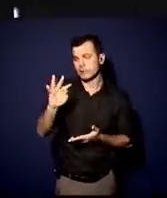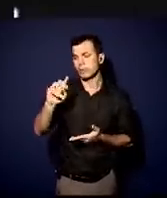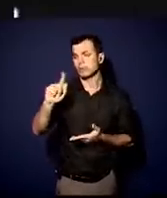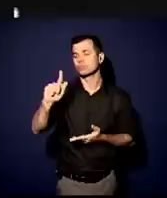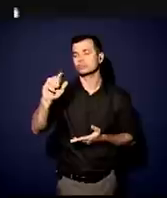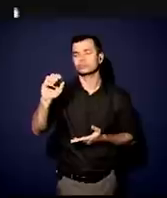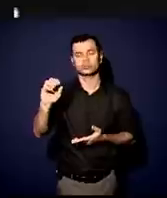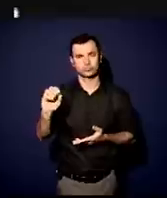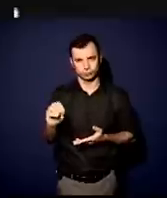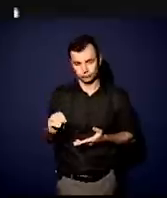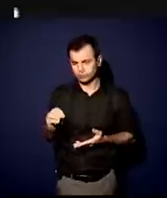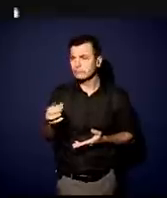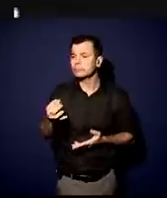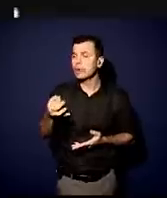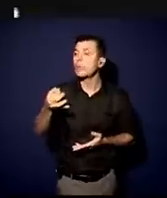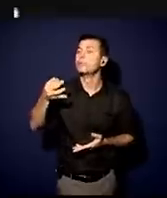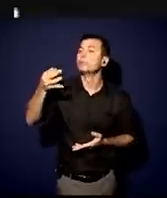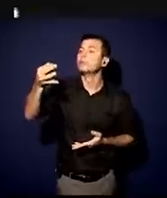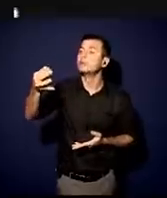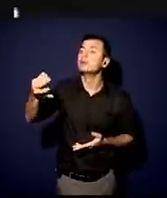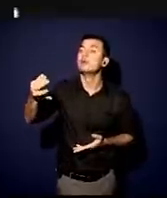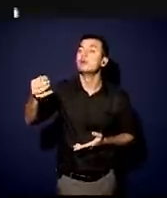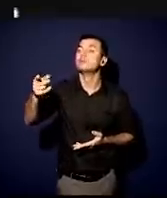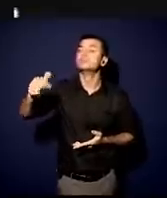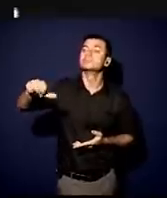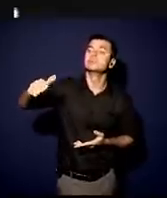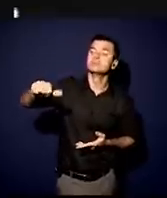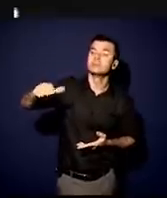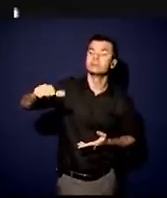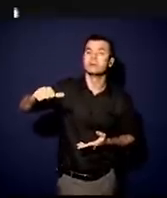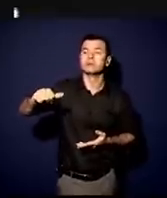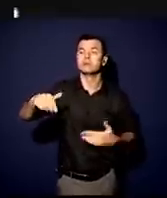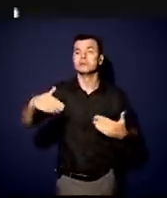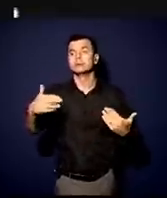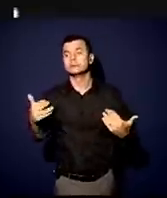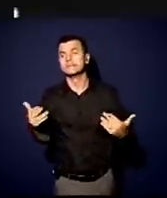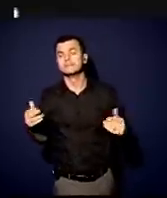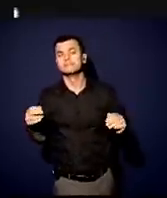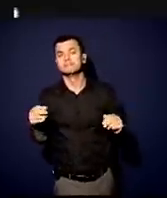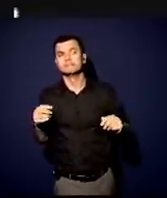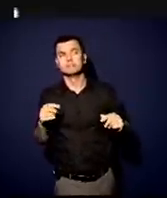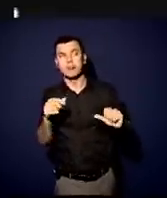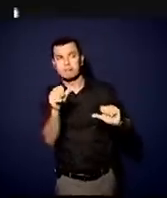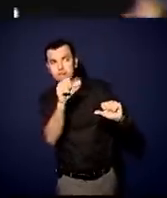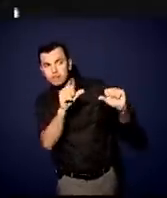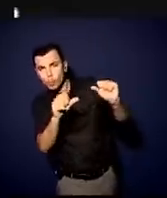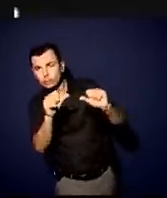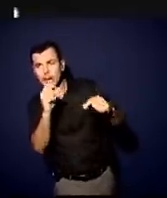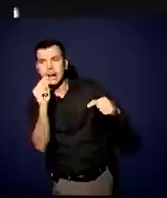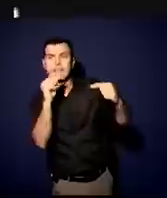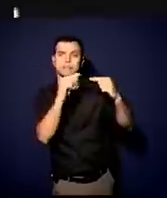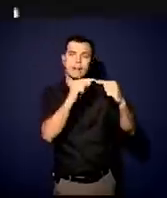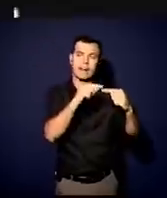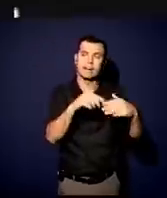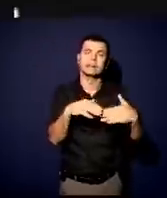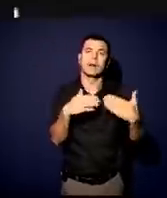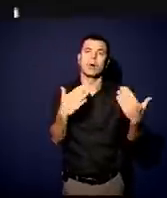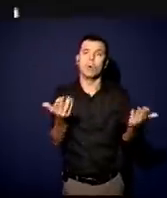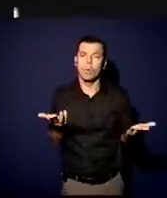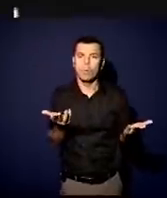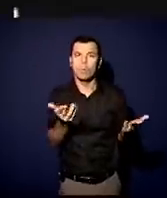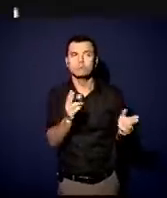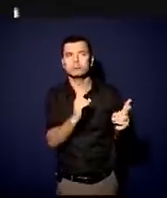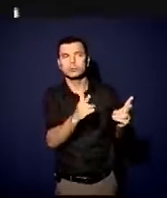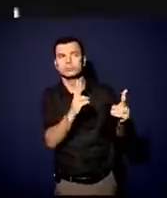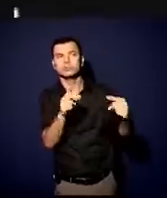e eu queria saber a sua opinião a sua avaliação Qual que é o campo de fato a gente não deveria mudar meta ou como esses